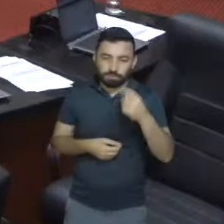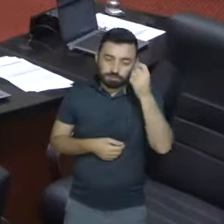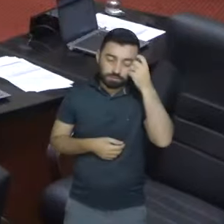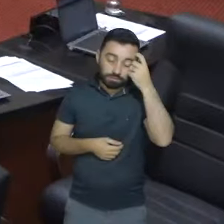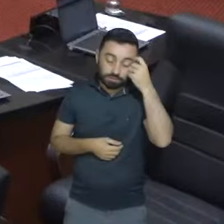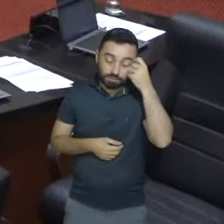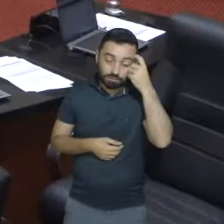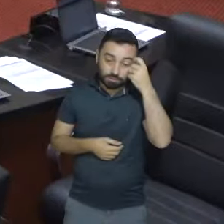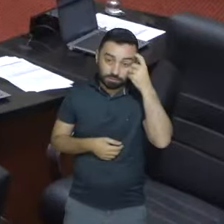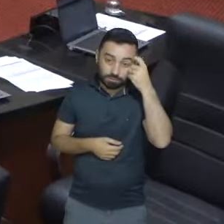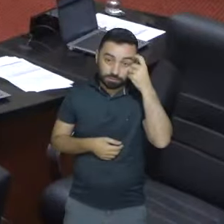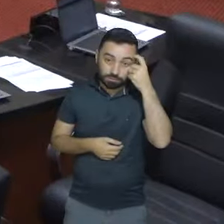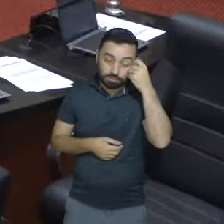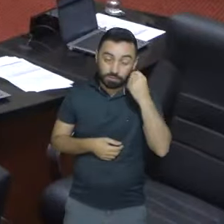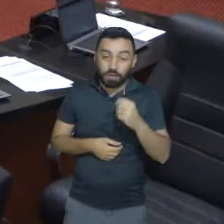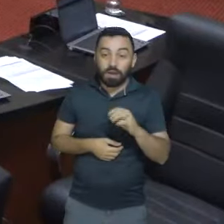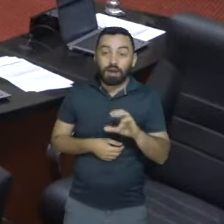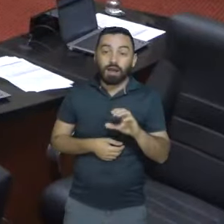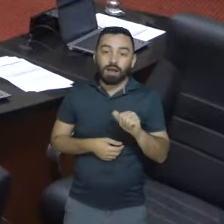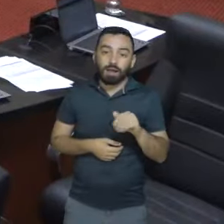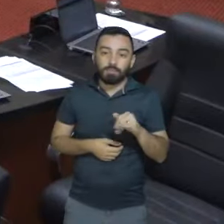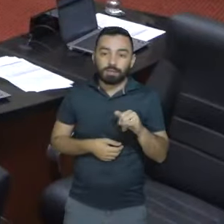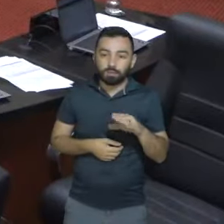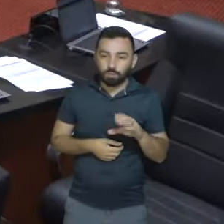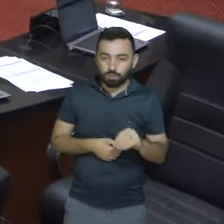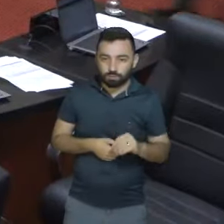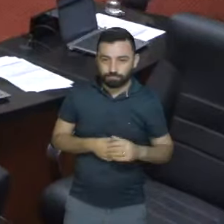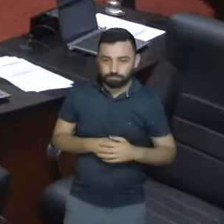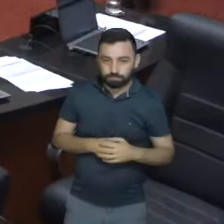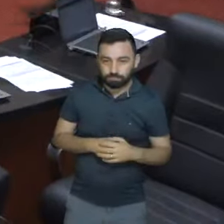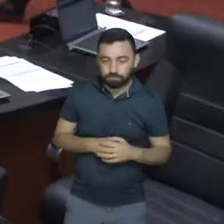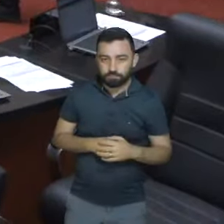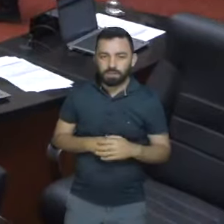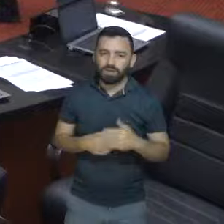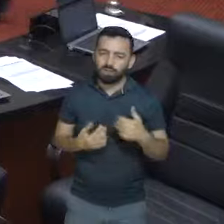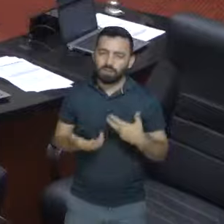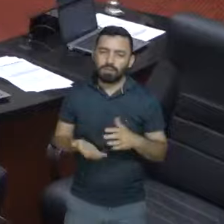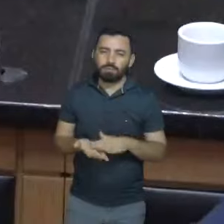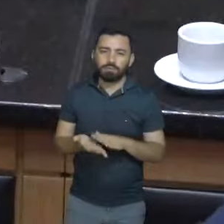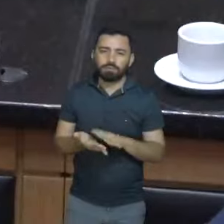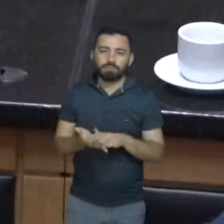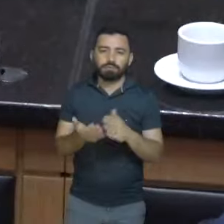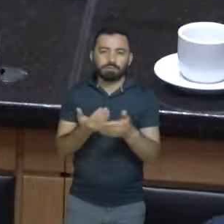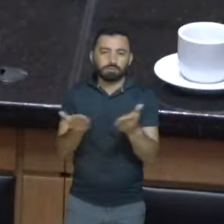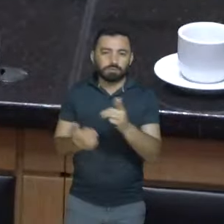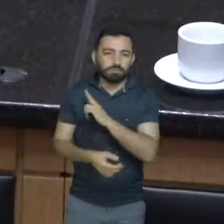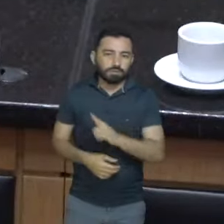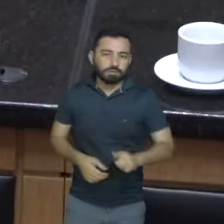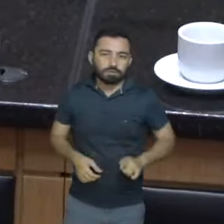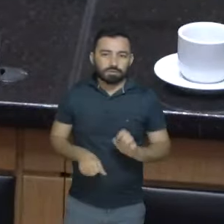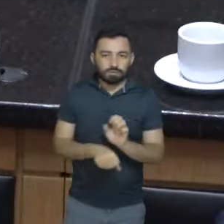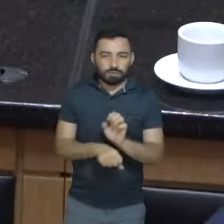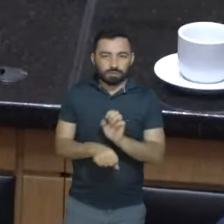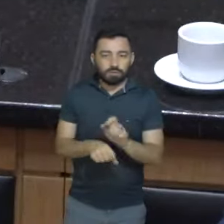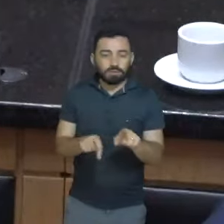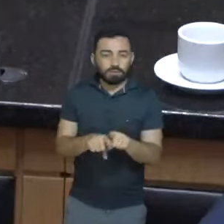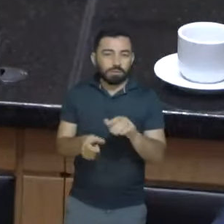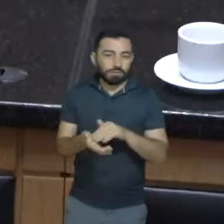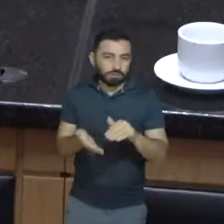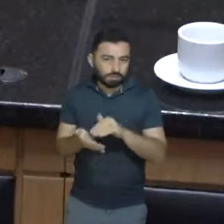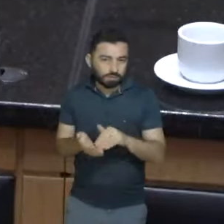Palavra, deputado Camilo Martins, presidente da Comissão de Constituição e Justiça. Só quero aqui parabenizar ao governo do Estado, na pessoa do secretário